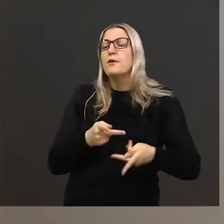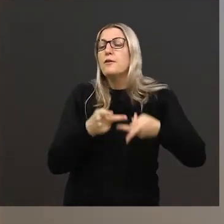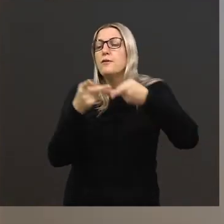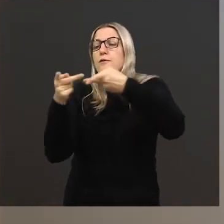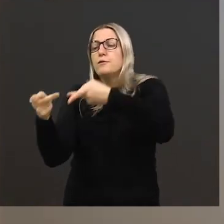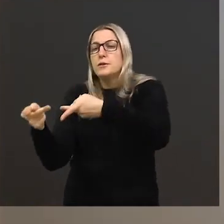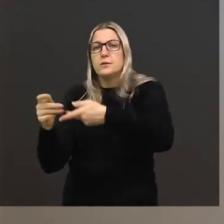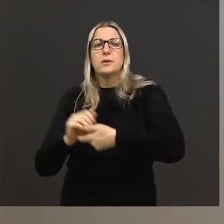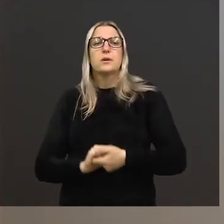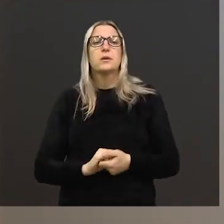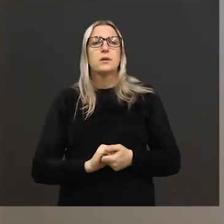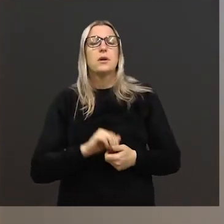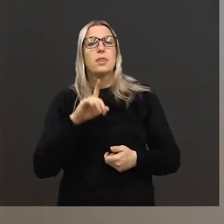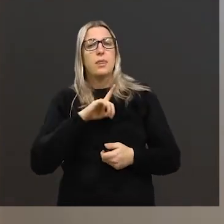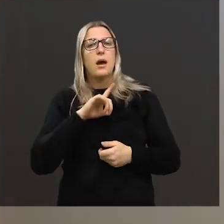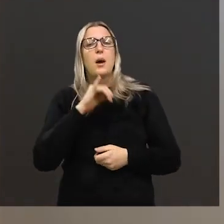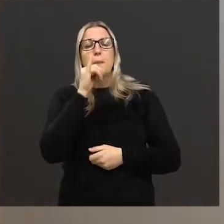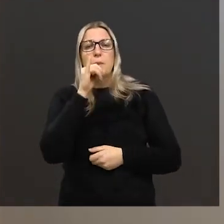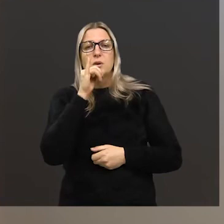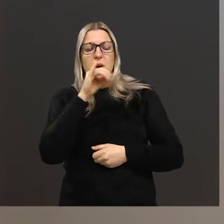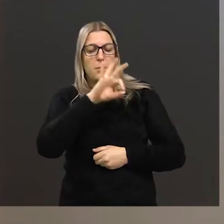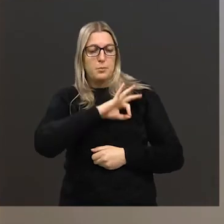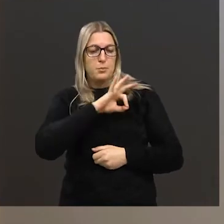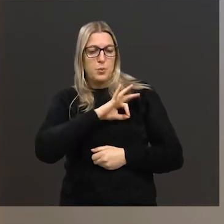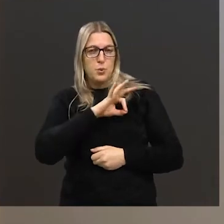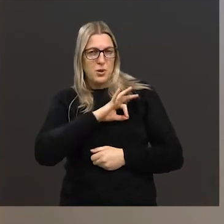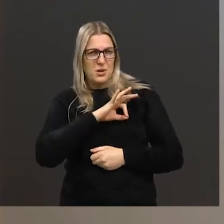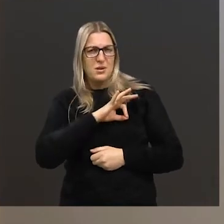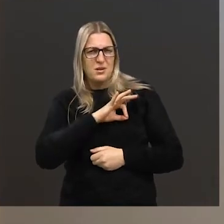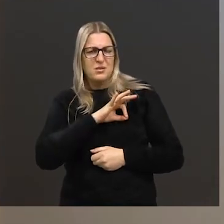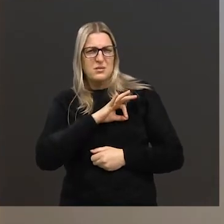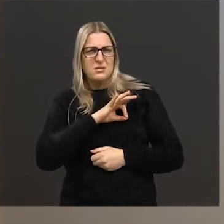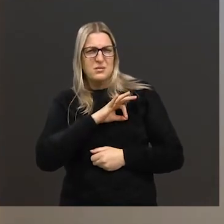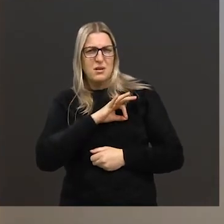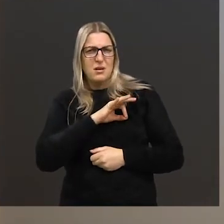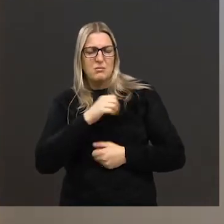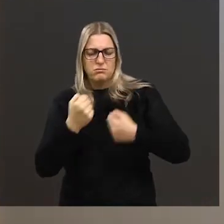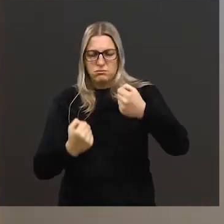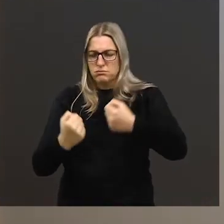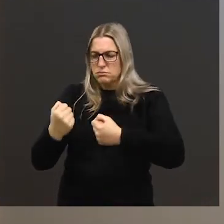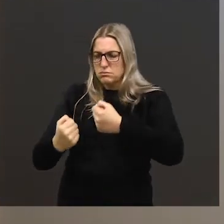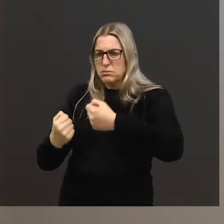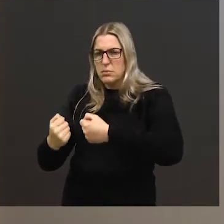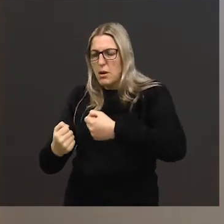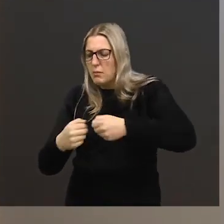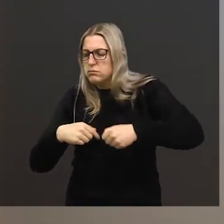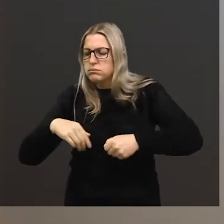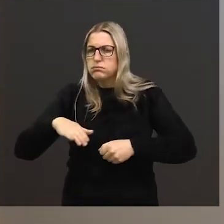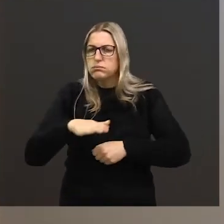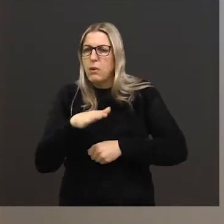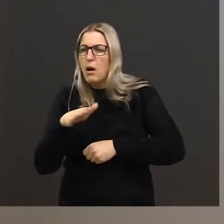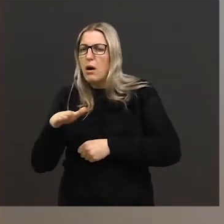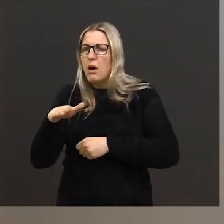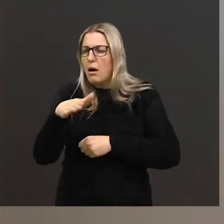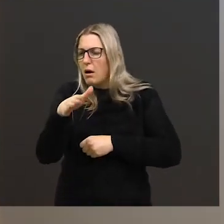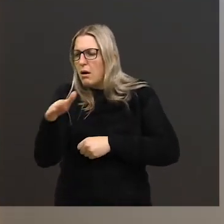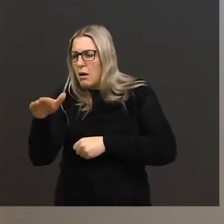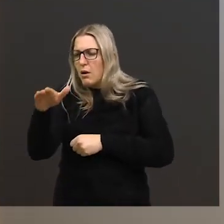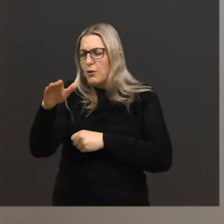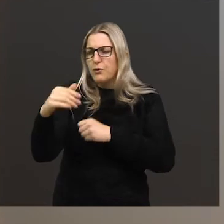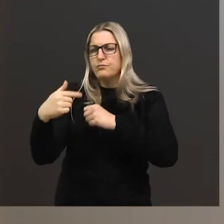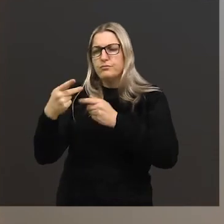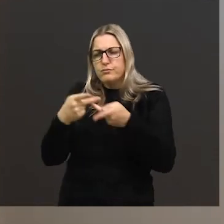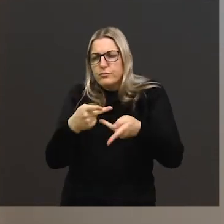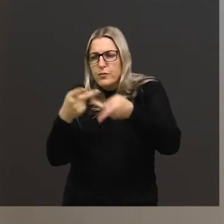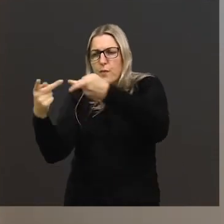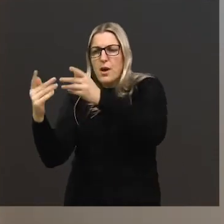de violência no município. Tem órgãos como a Patrulha Maria da Penha, que eu referi anteriormente, que continuam fazendo o seu trabalho normalmente, têm